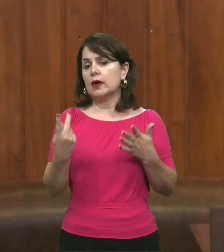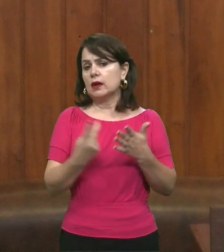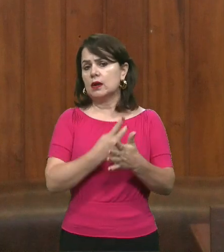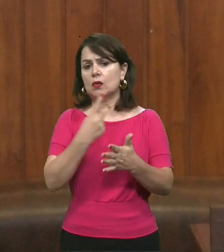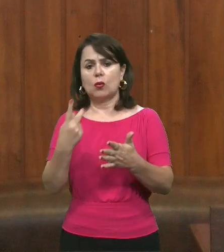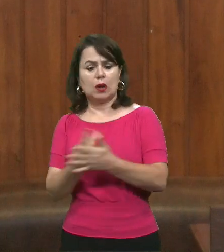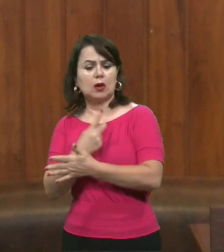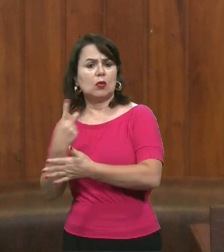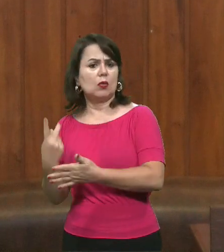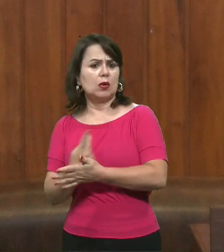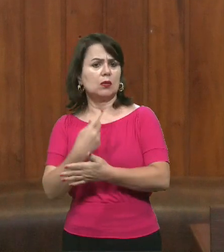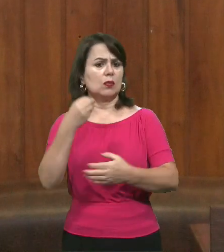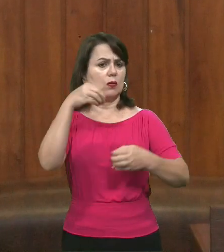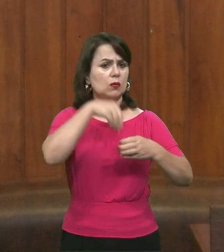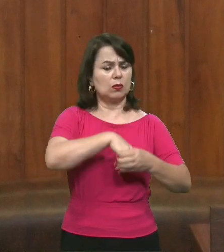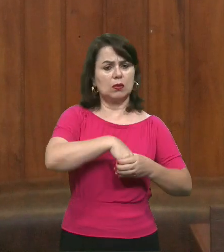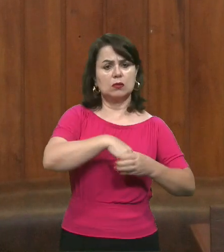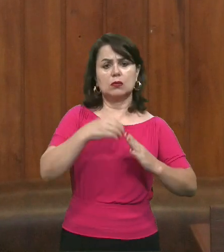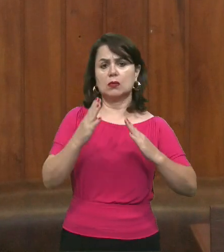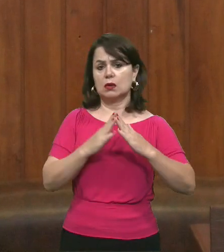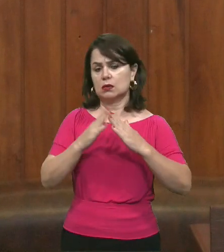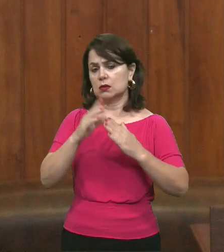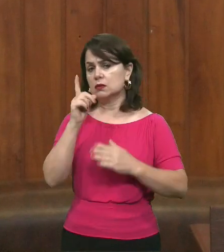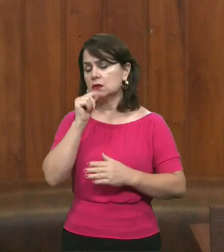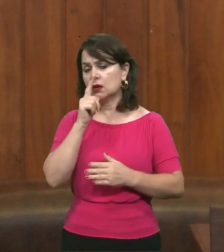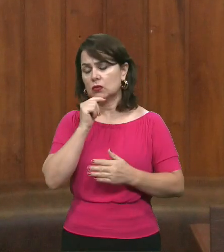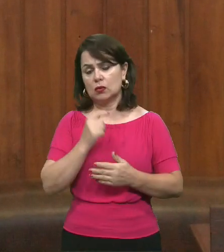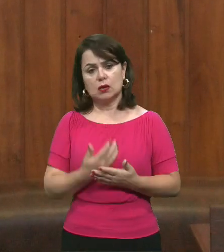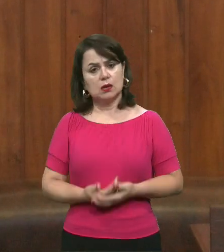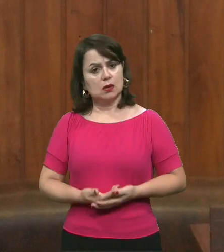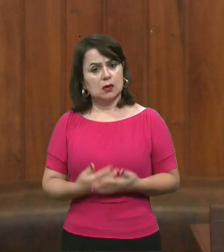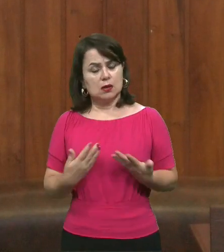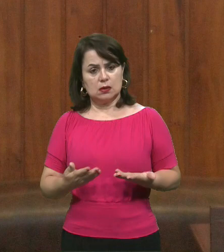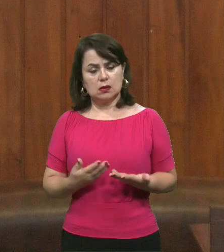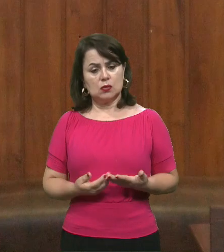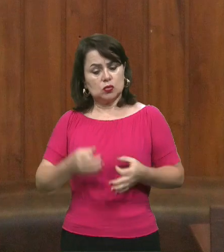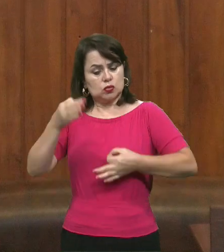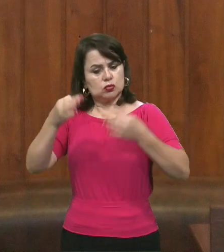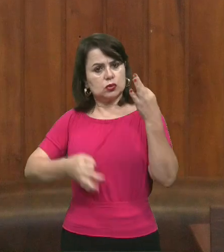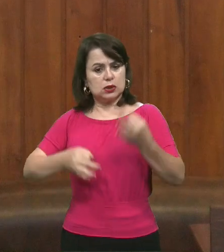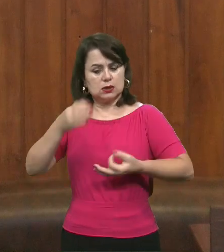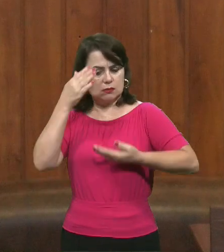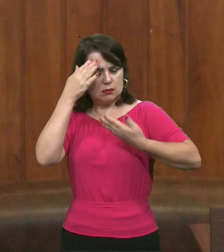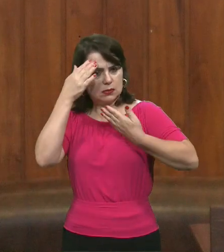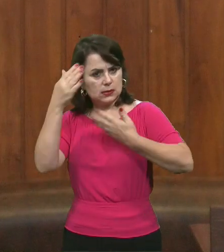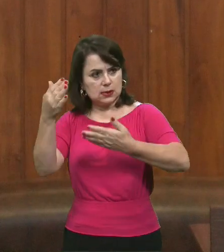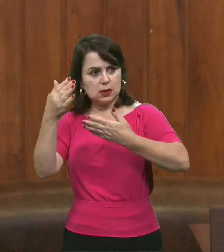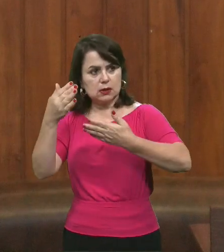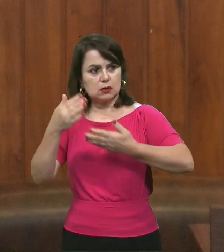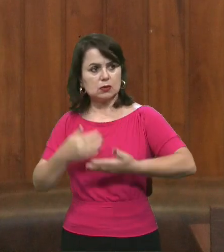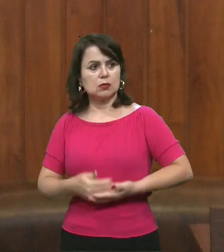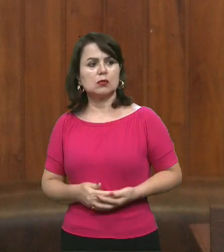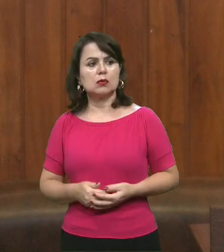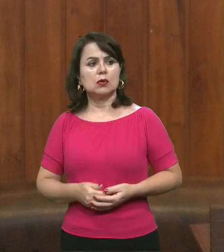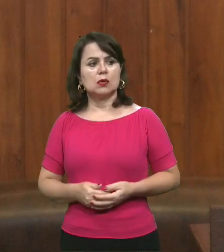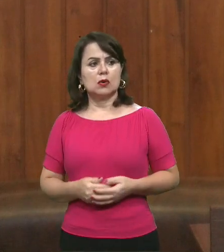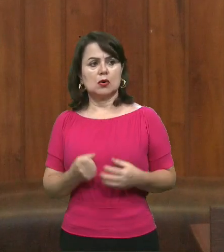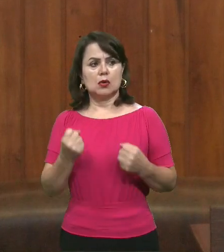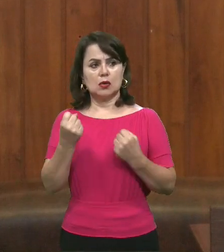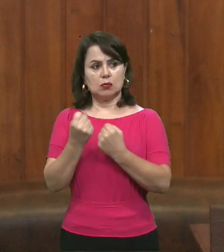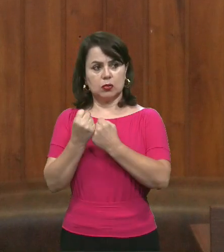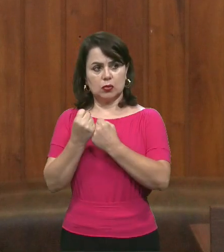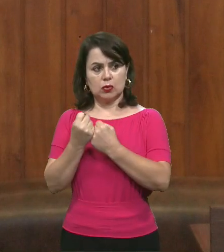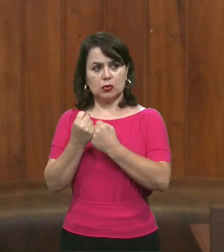irregularidades constantes, várias irregularidades no processo de concessão. A gente tem que agradecer o juiz em função